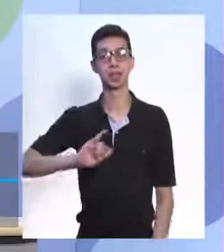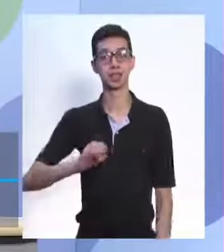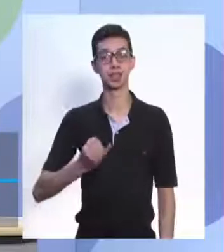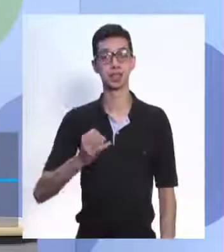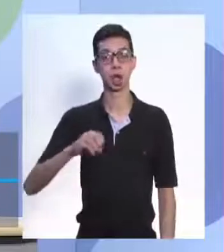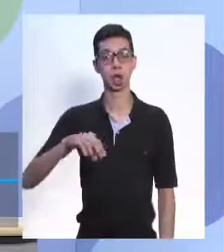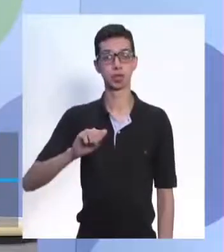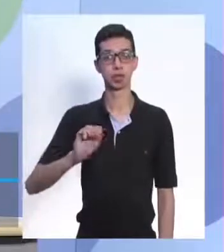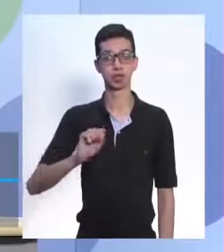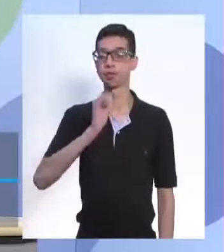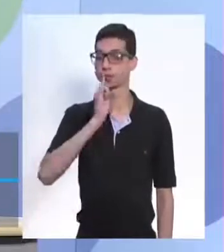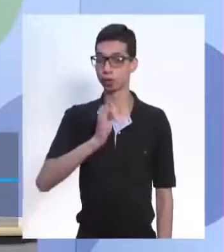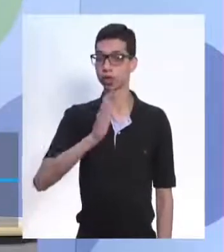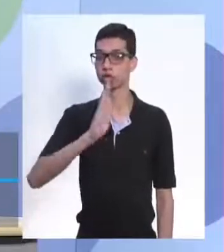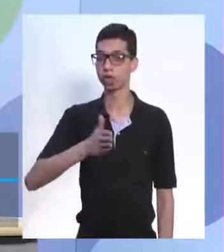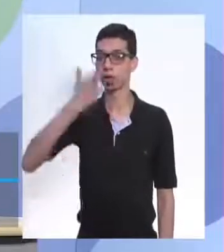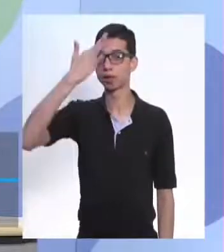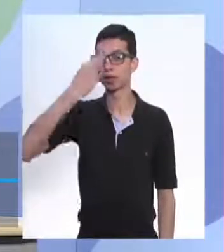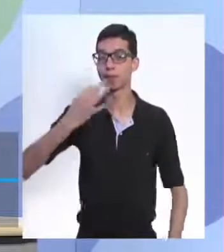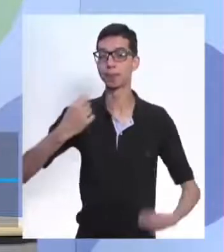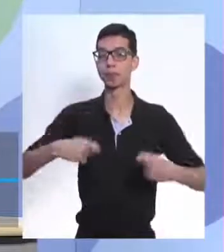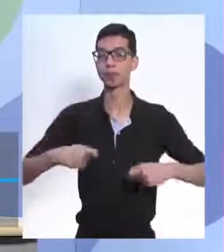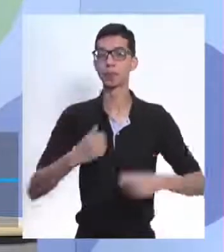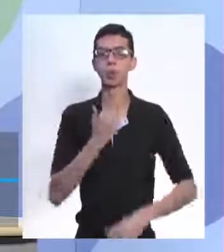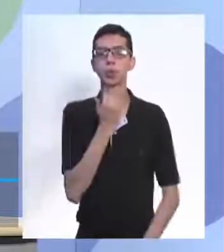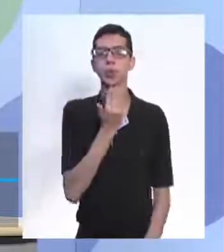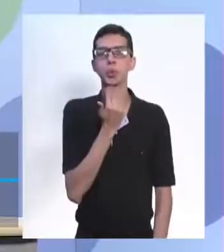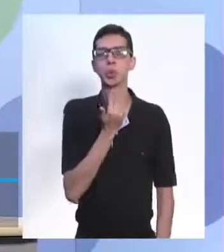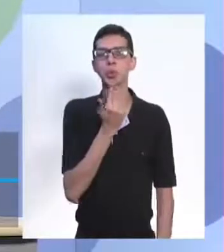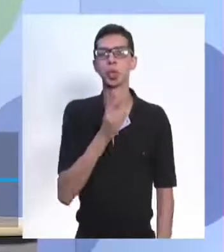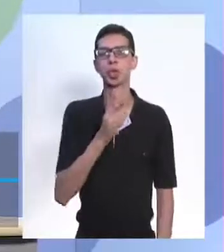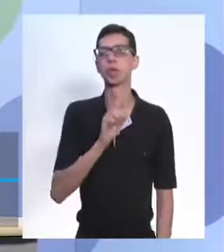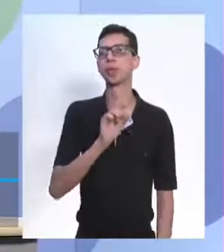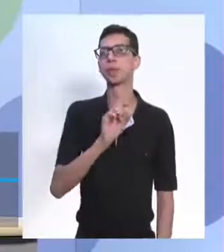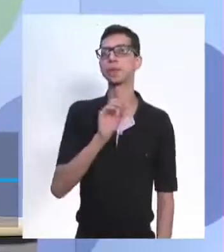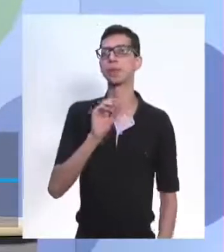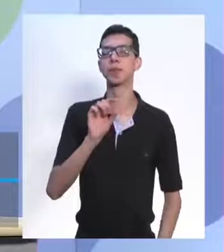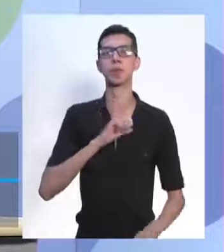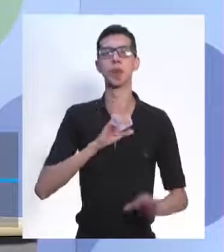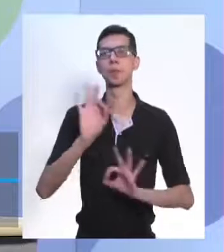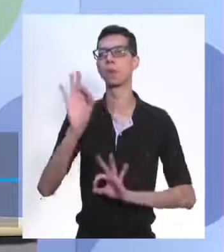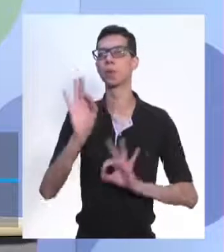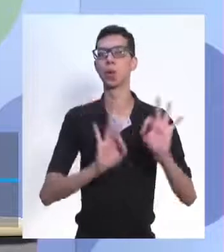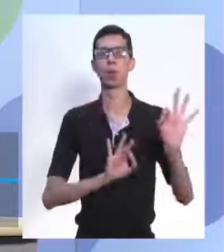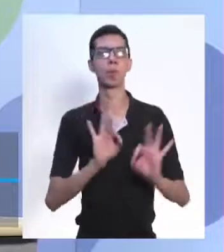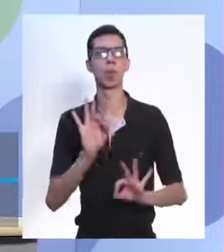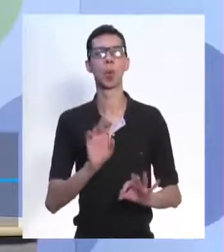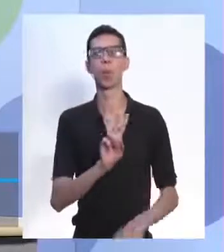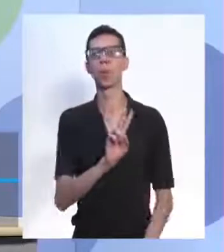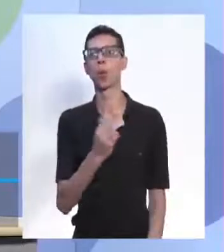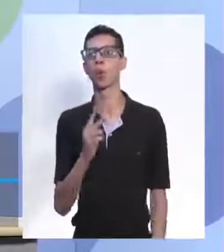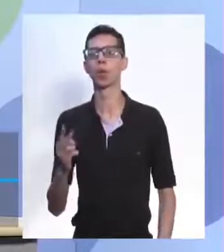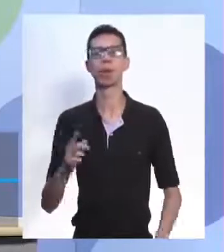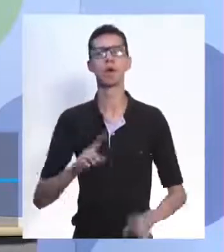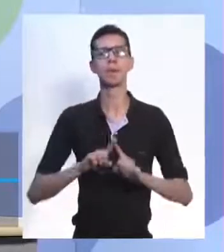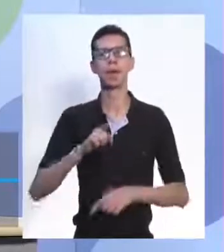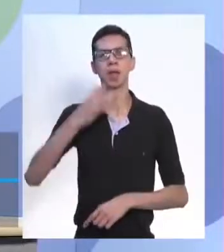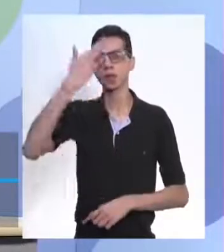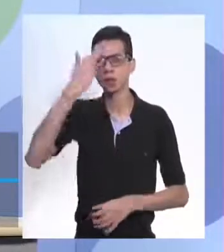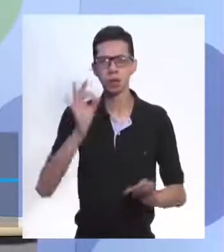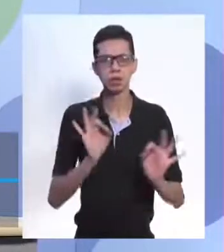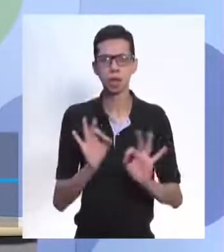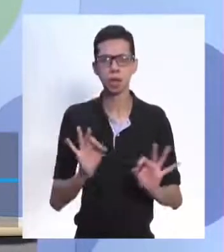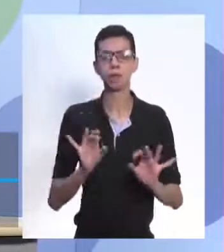entender, não adianta só o passa para lá, passa para cá, se eu não entender o motivo disso, no final das contas, de uma forma